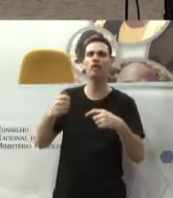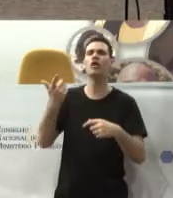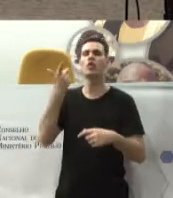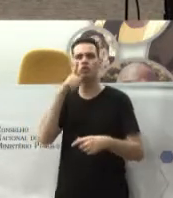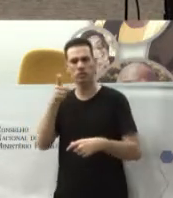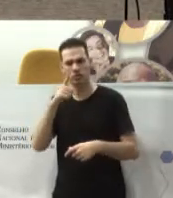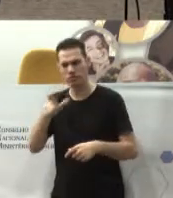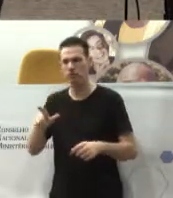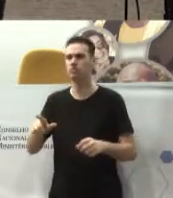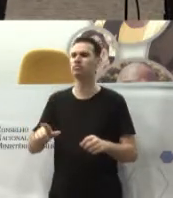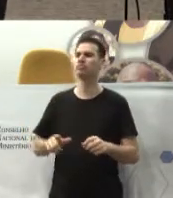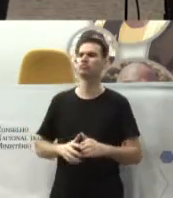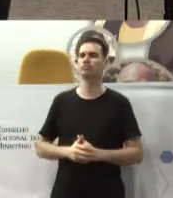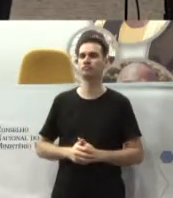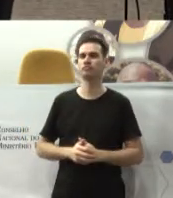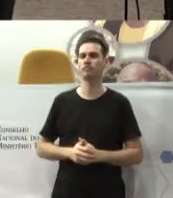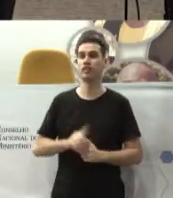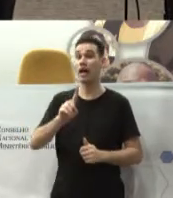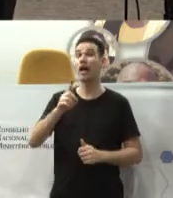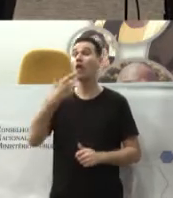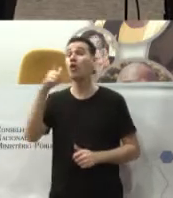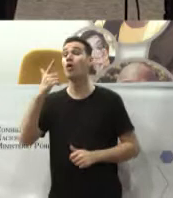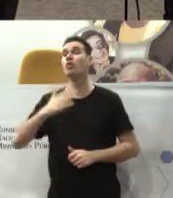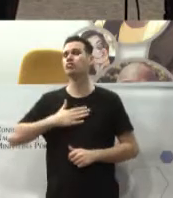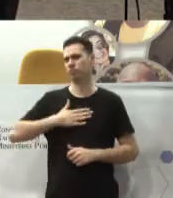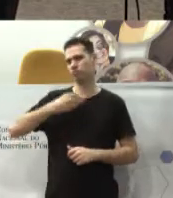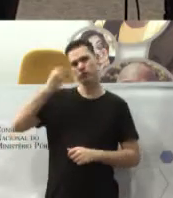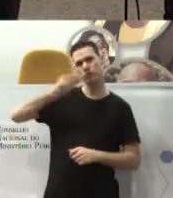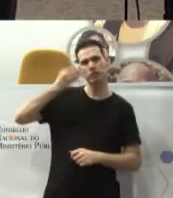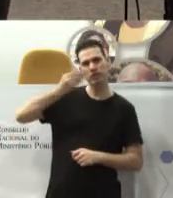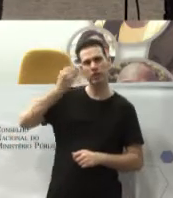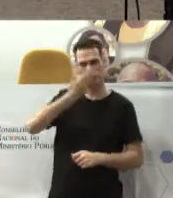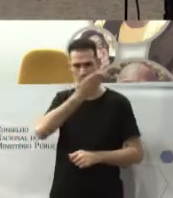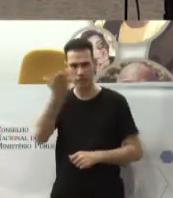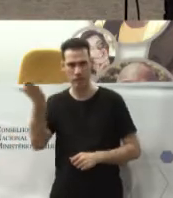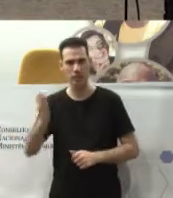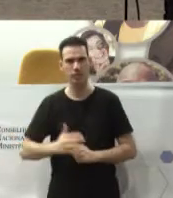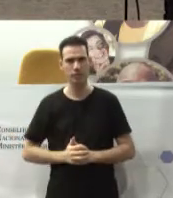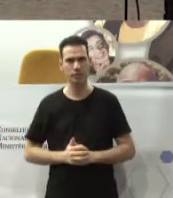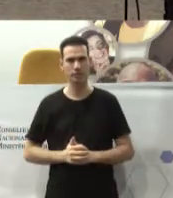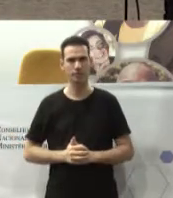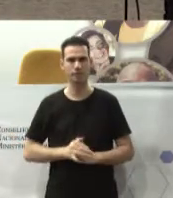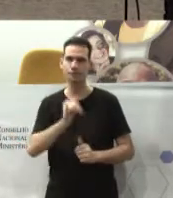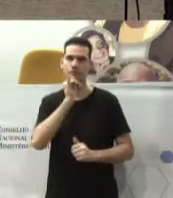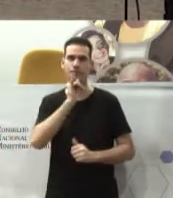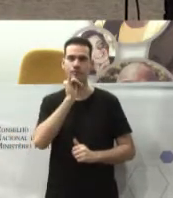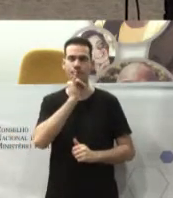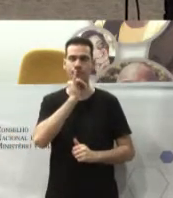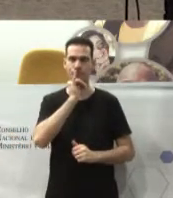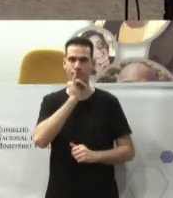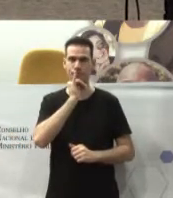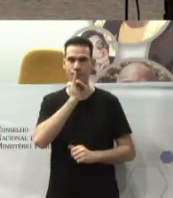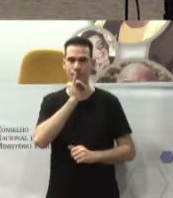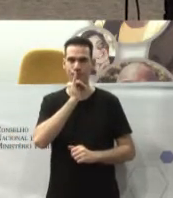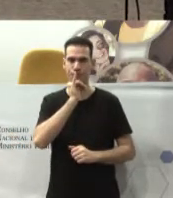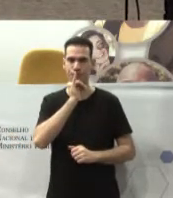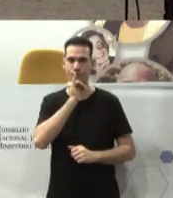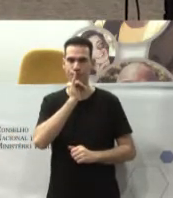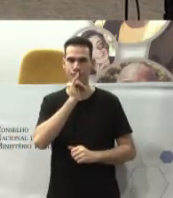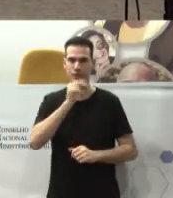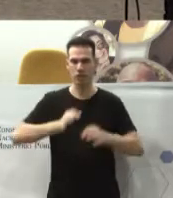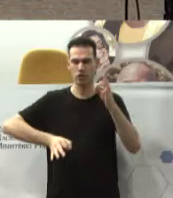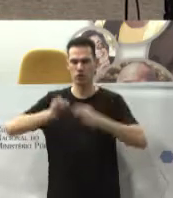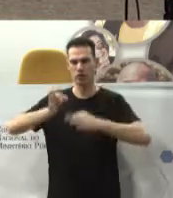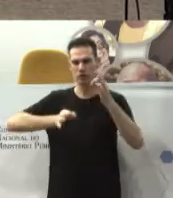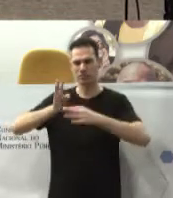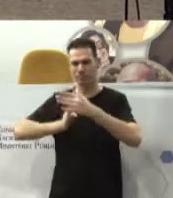ela solicitado. E vou lhes dizer uma coisa, a experiência é rica para nós, não apenas porque ela pode também reflexamente impedir judicialização,